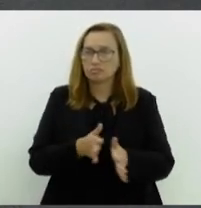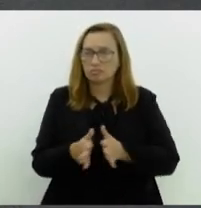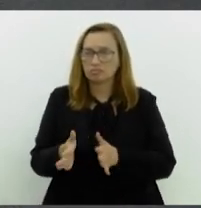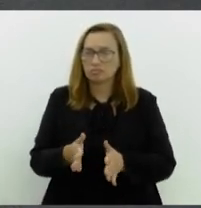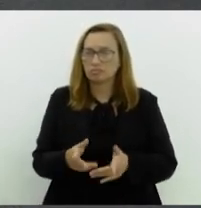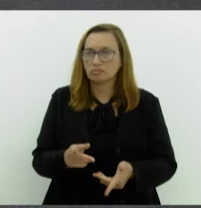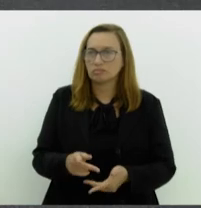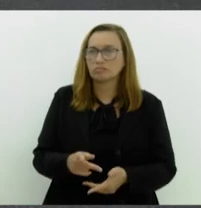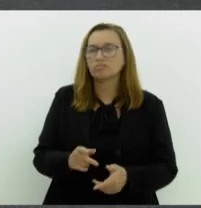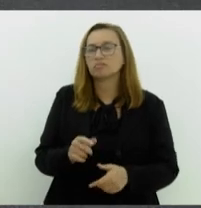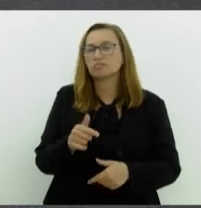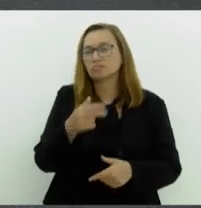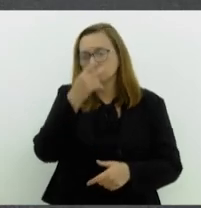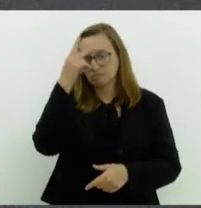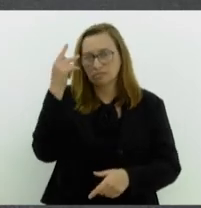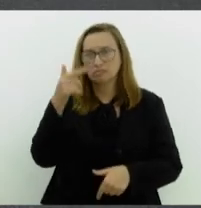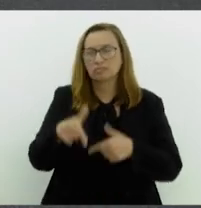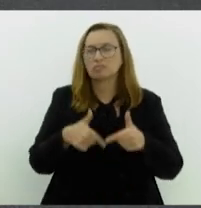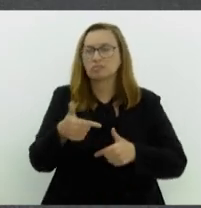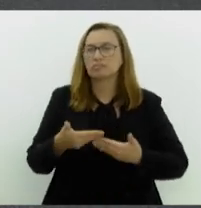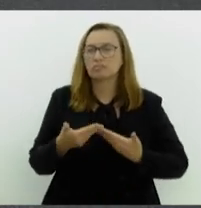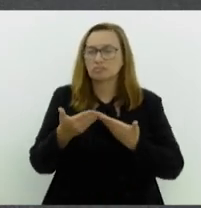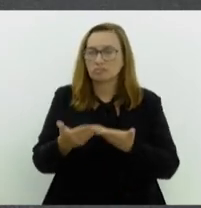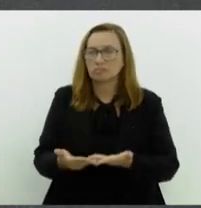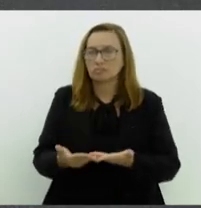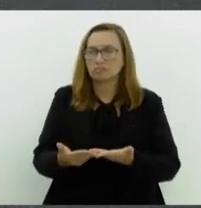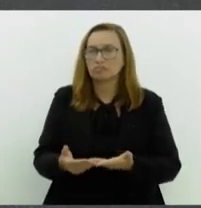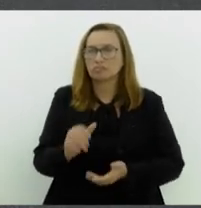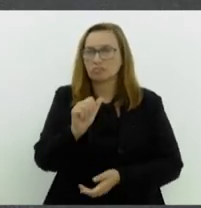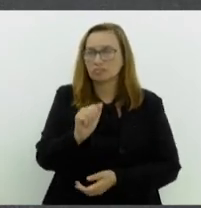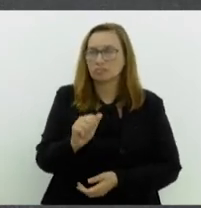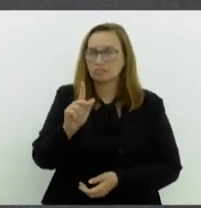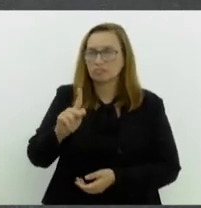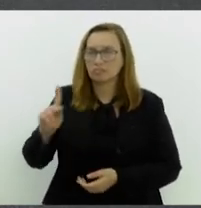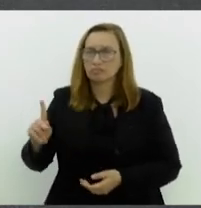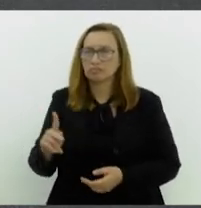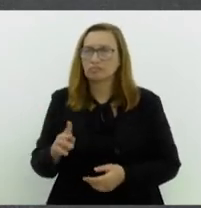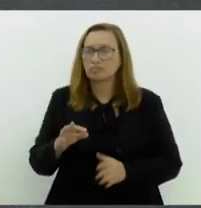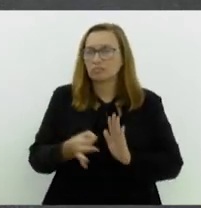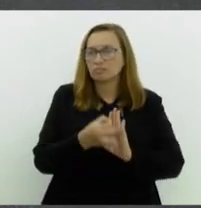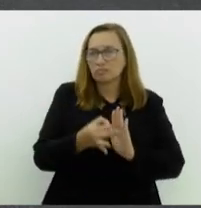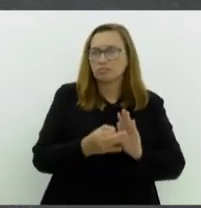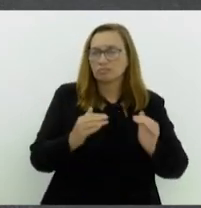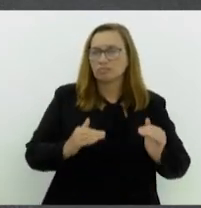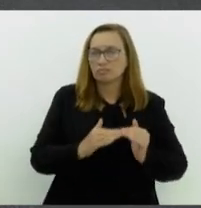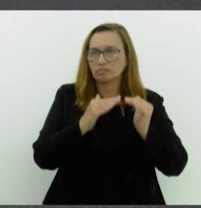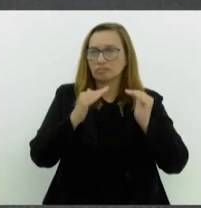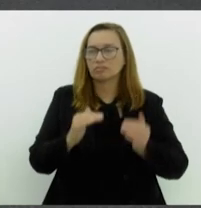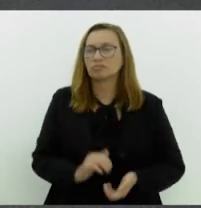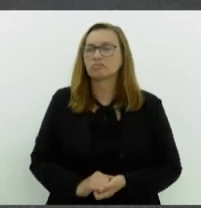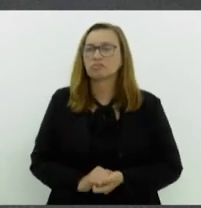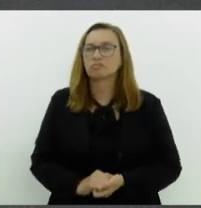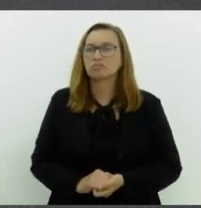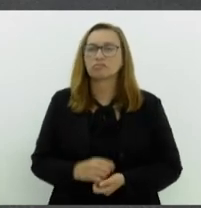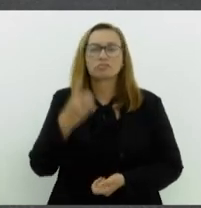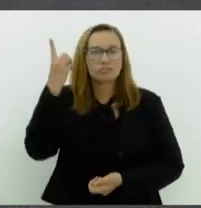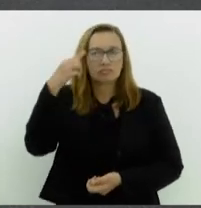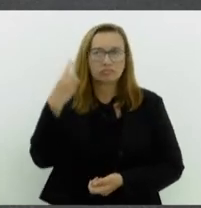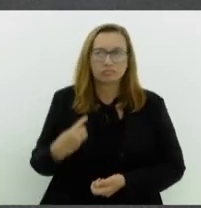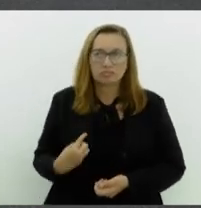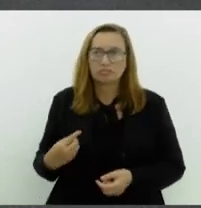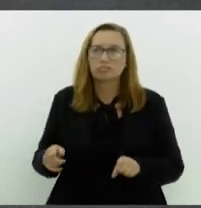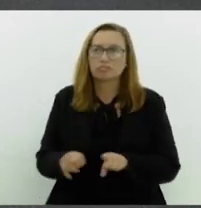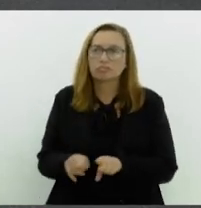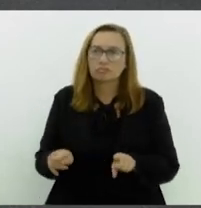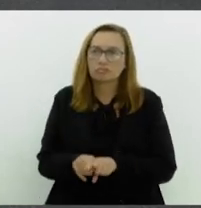Então, nesse sentido, senhora presidente, o nosso parecer é favorável, parabenizando a deputada Dani Balbi, que